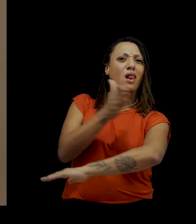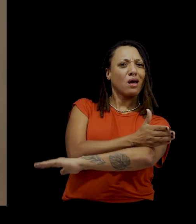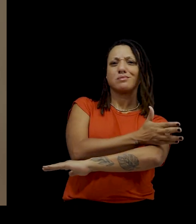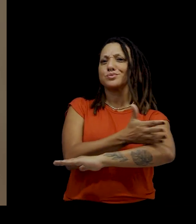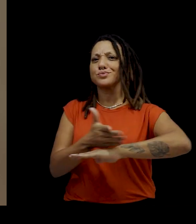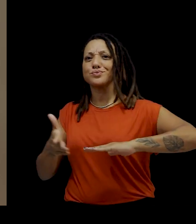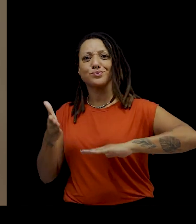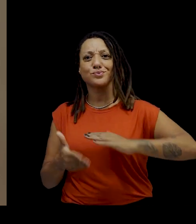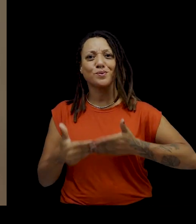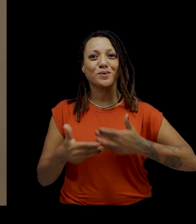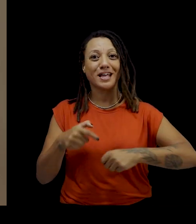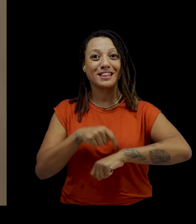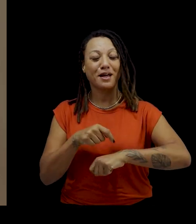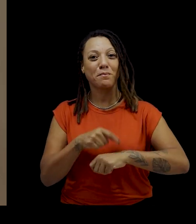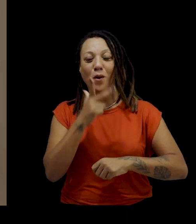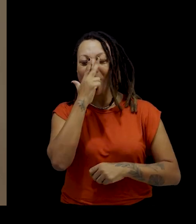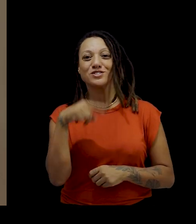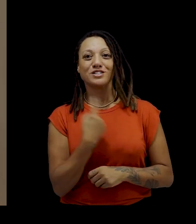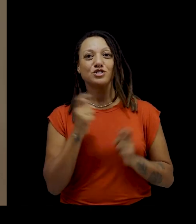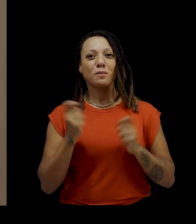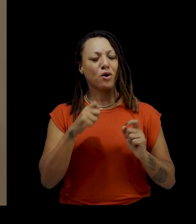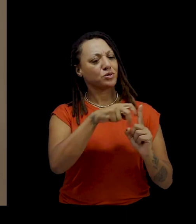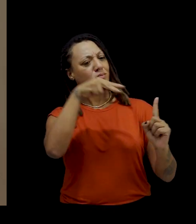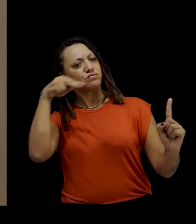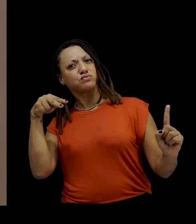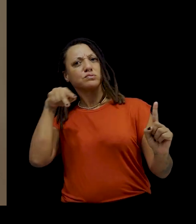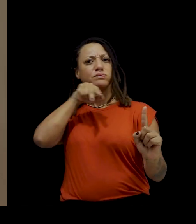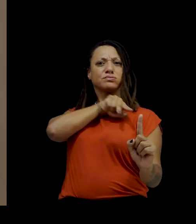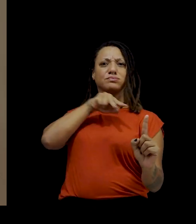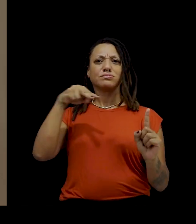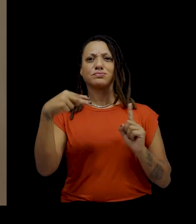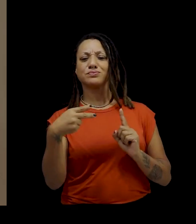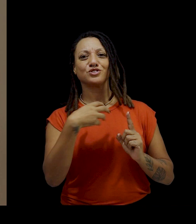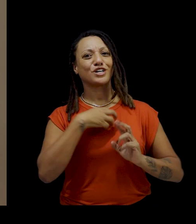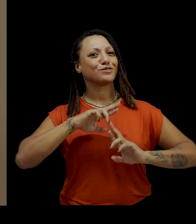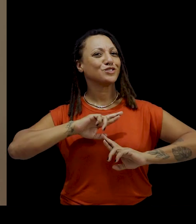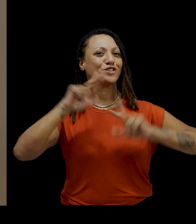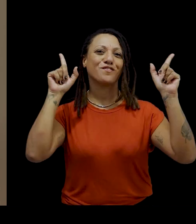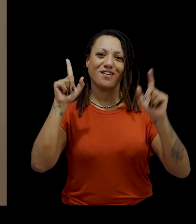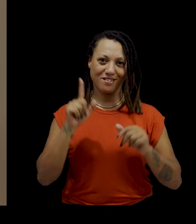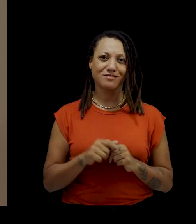pouco com esse deslocamento que acho que a gente pode viver de diversas formas diferentes.